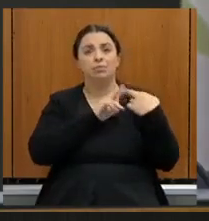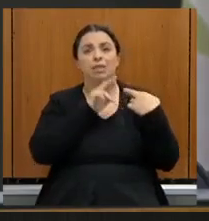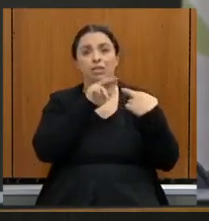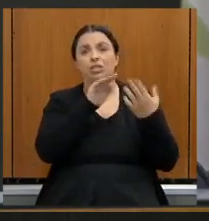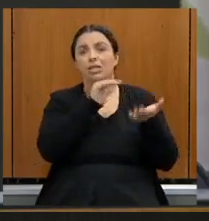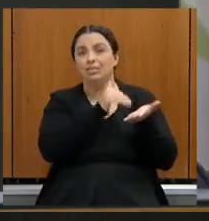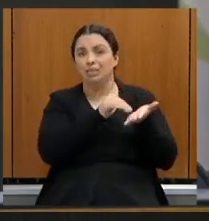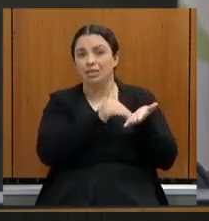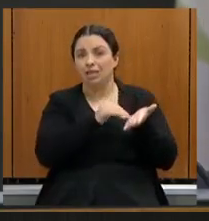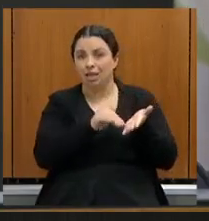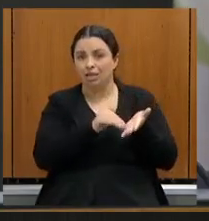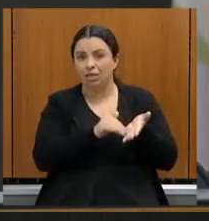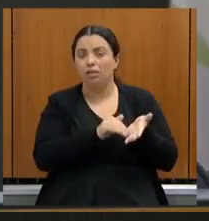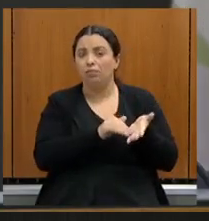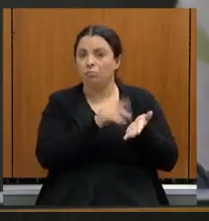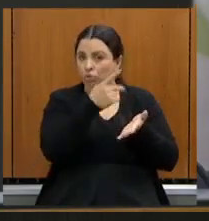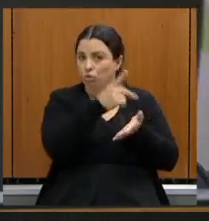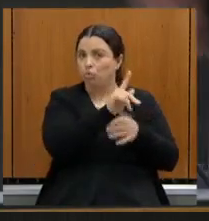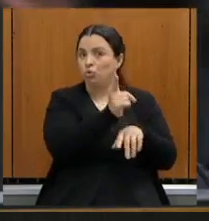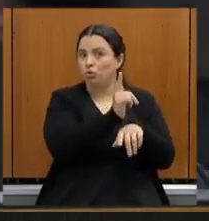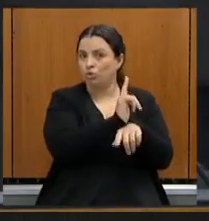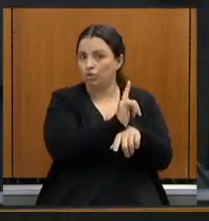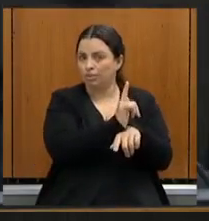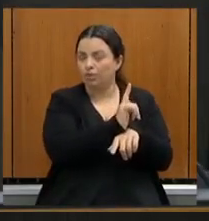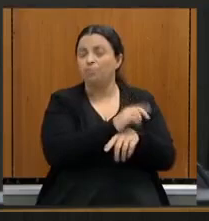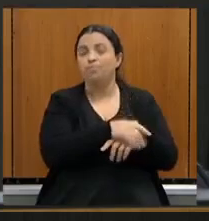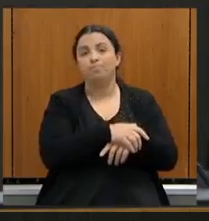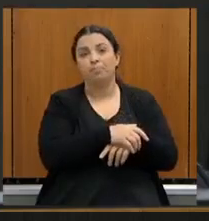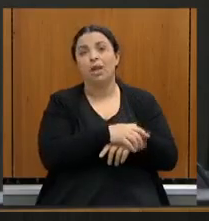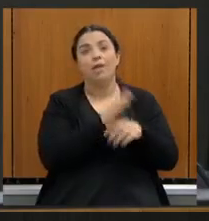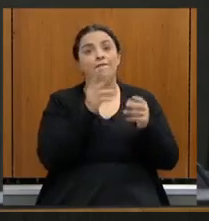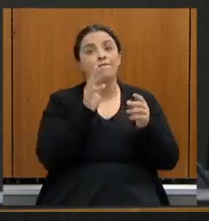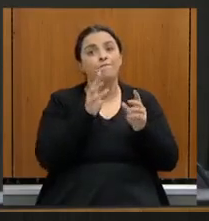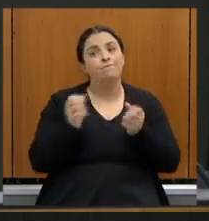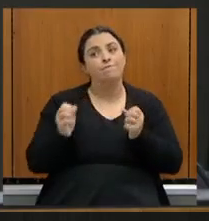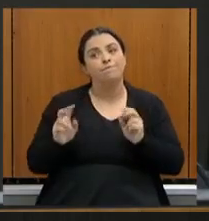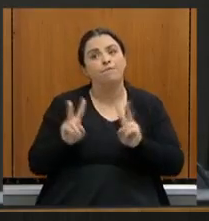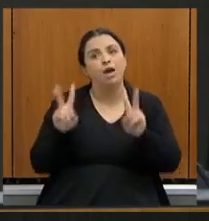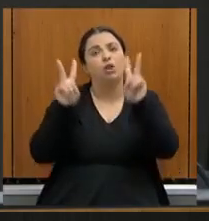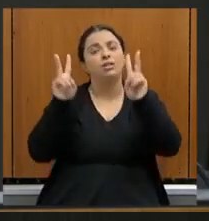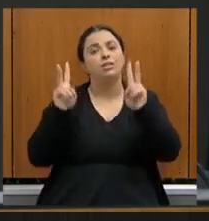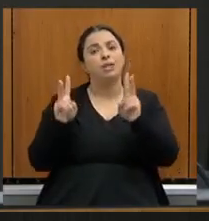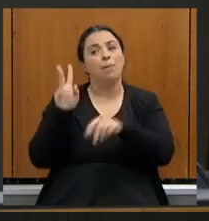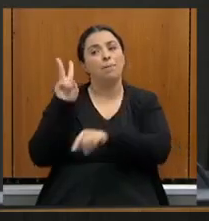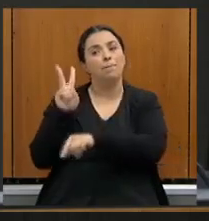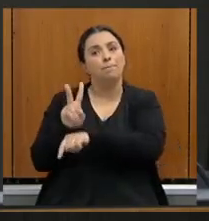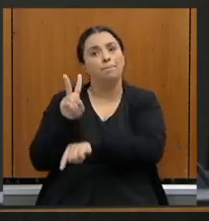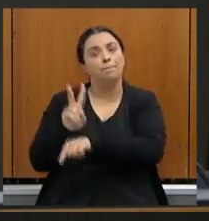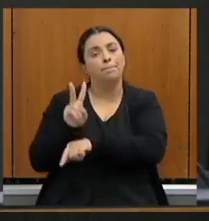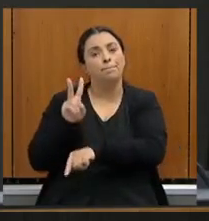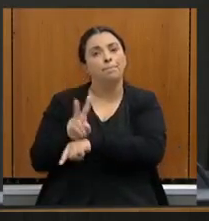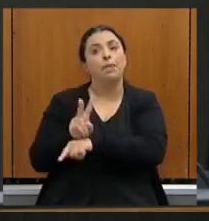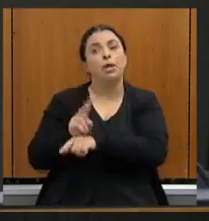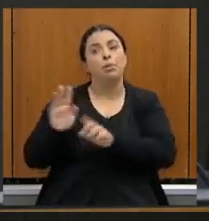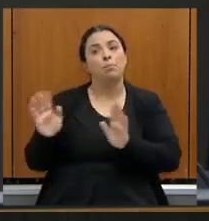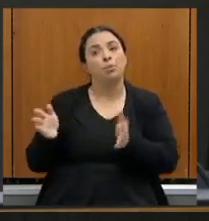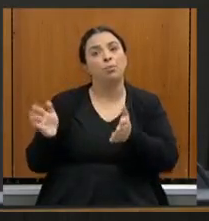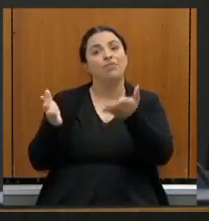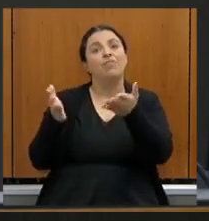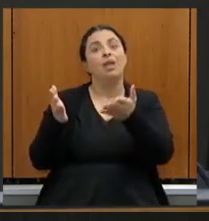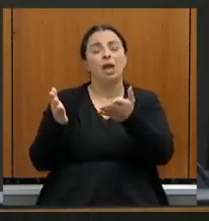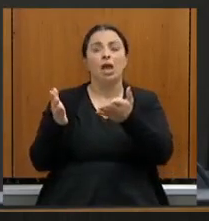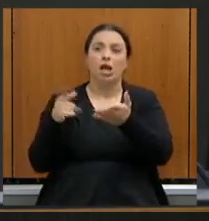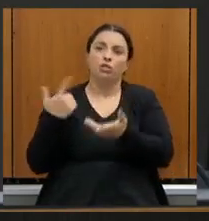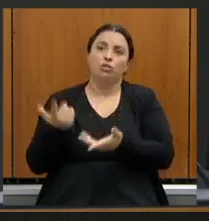lidera valorizar, preservar e promover como destinos turísticos as nossas riquezas